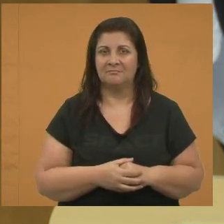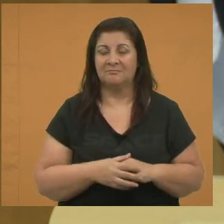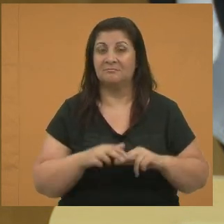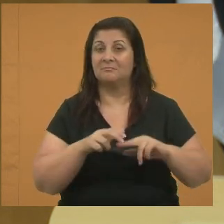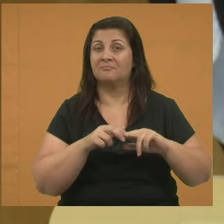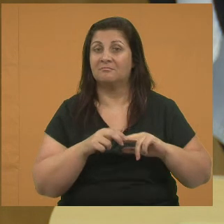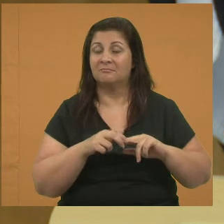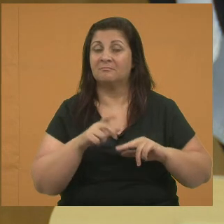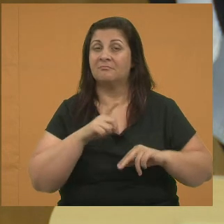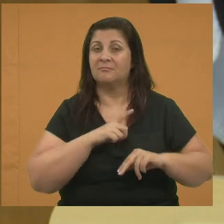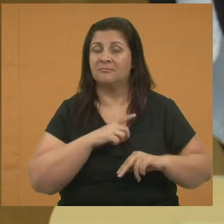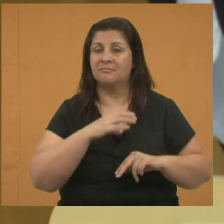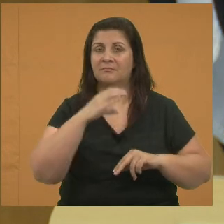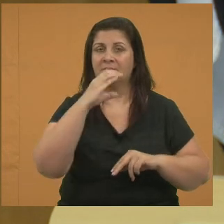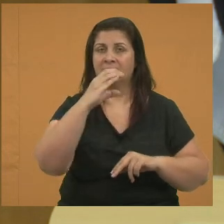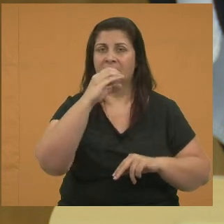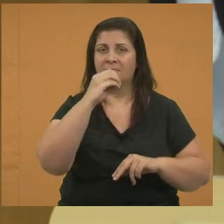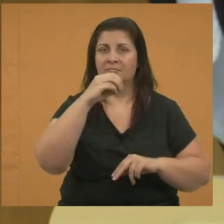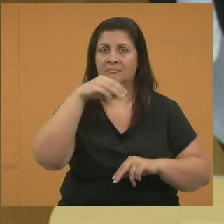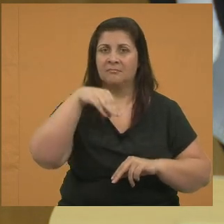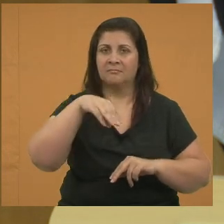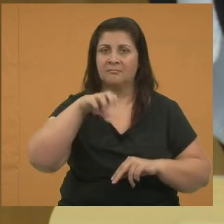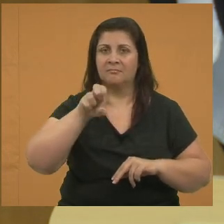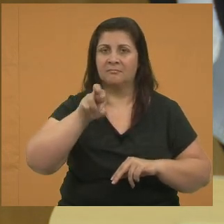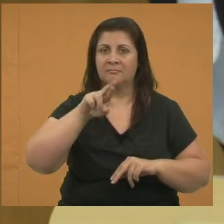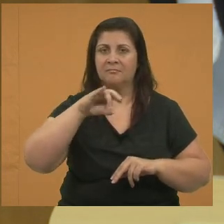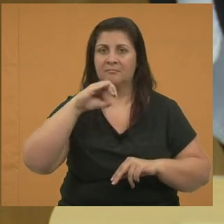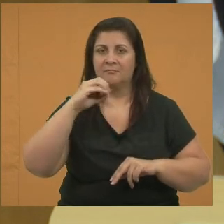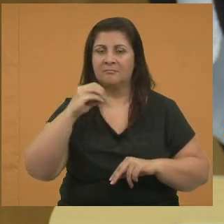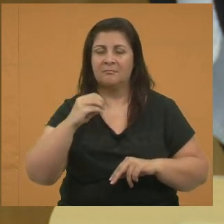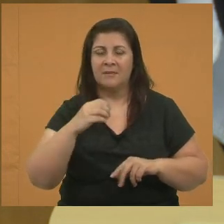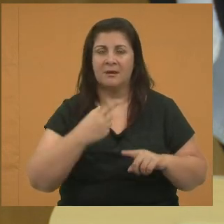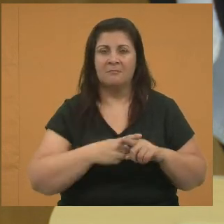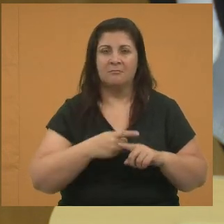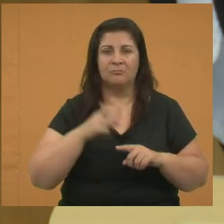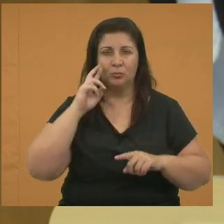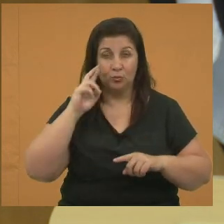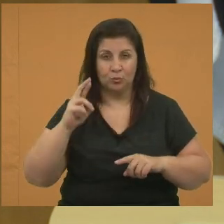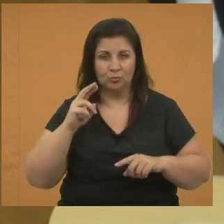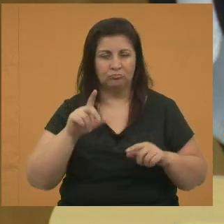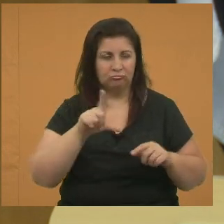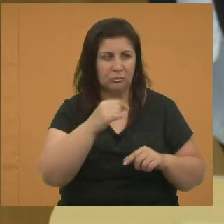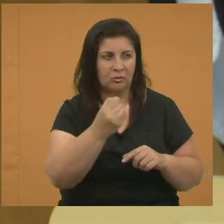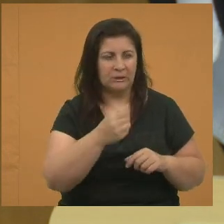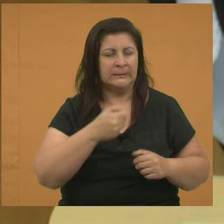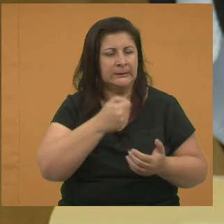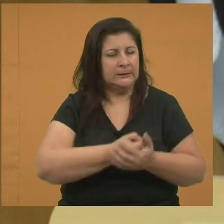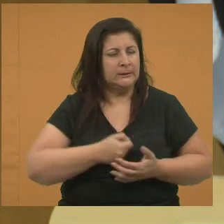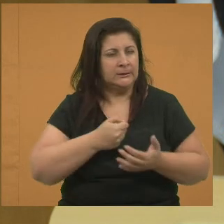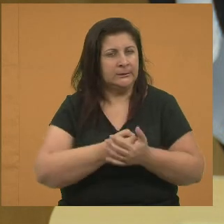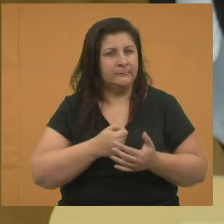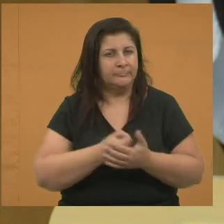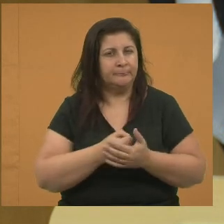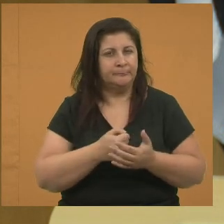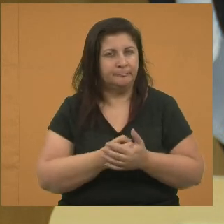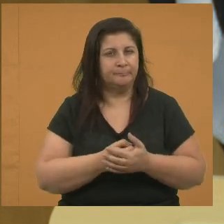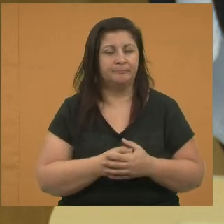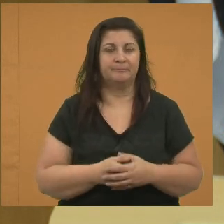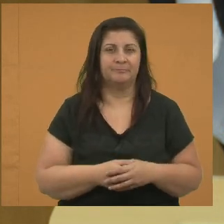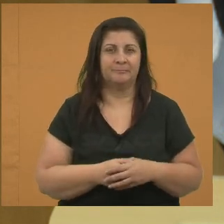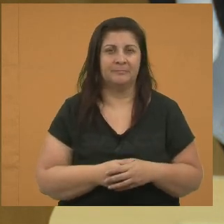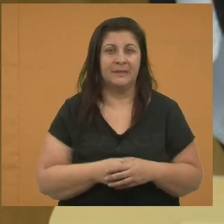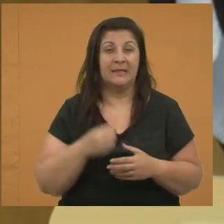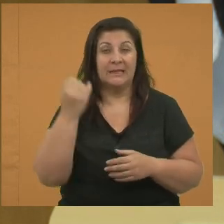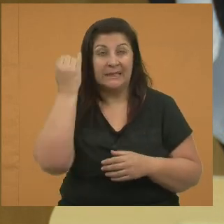por causa dos comerciantes, porque os comerciantes eles são teimosos, eles persistem. Então, quero agradecer a vocês o